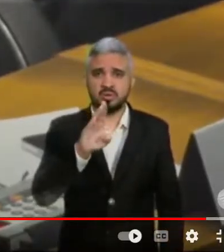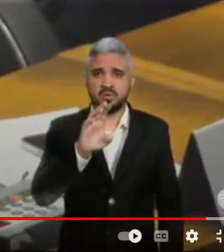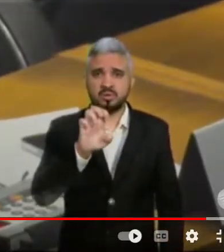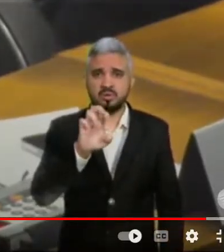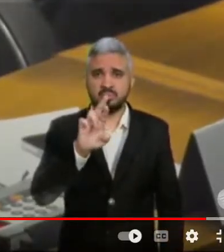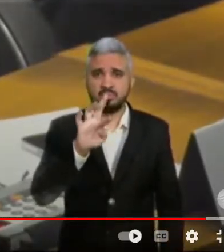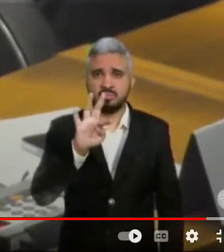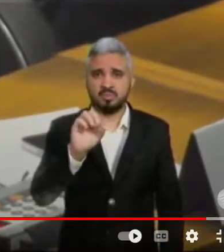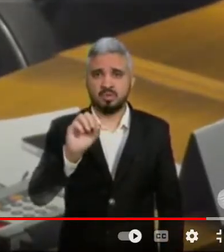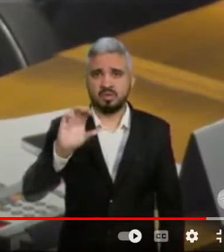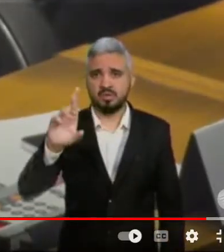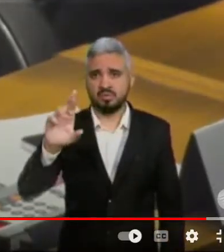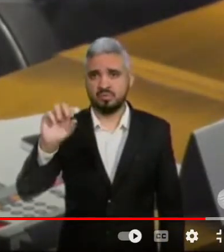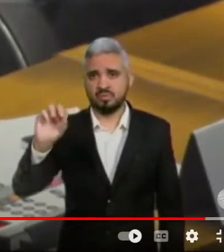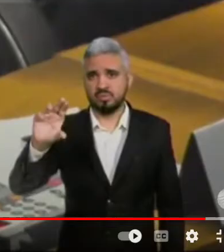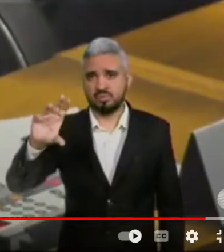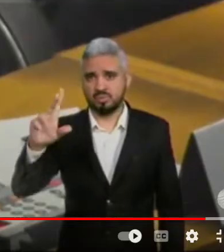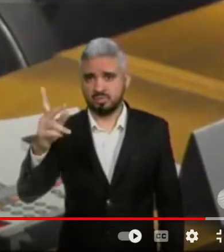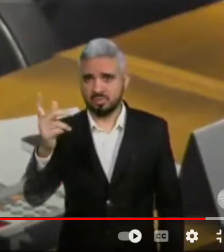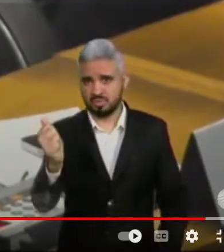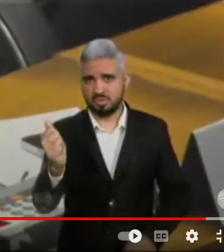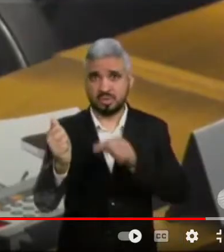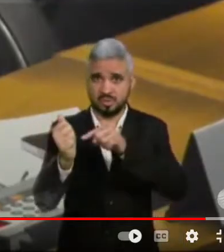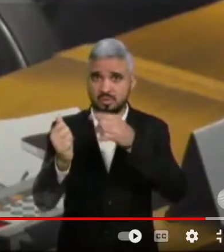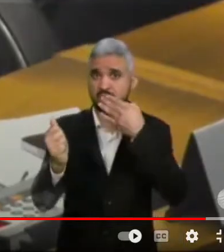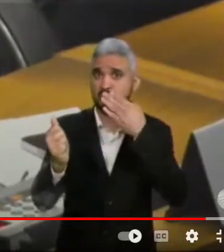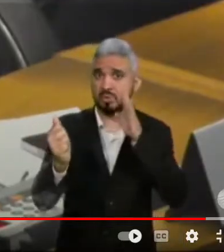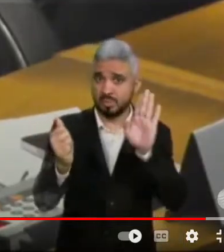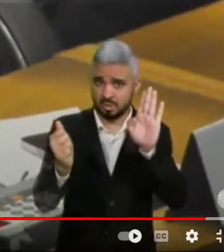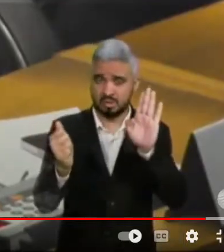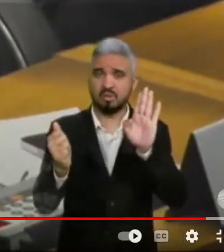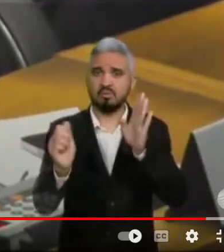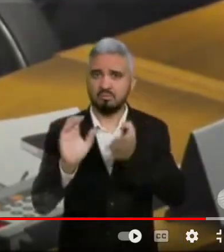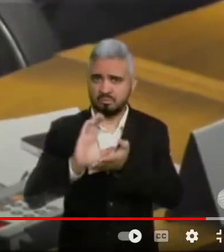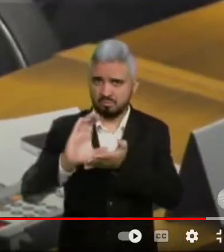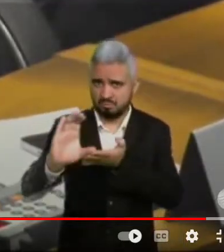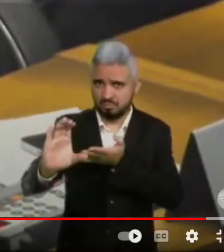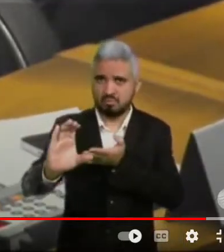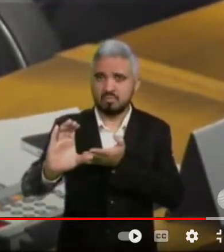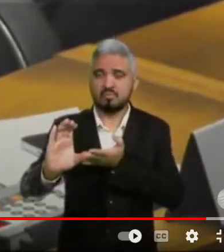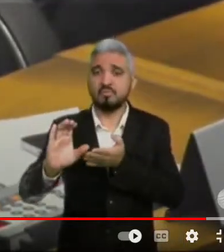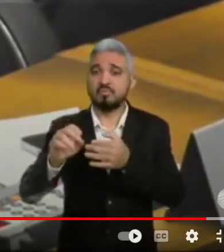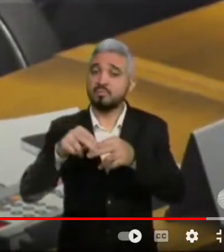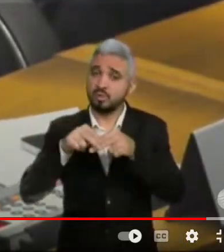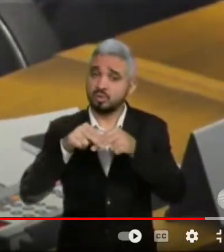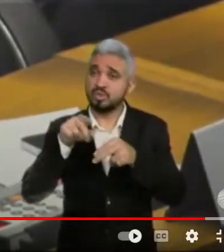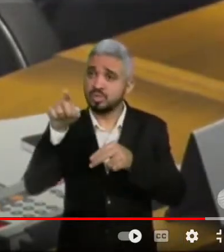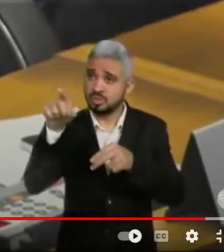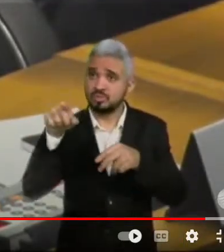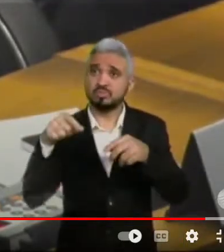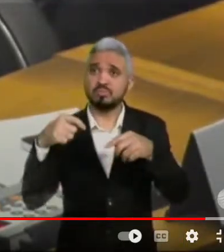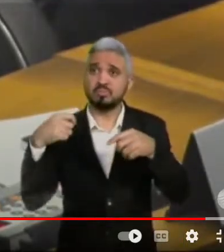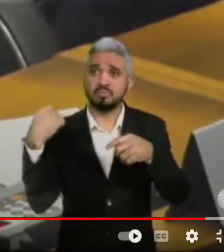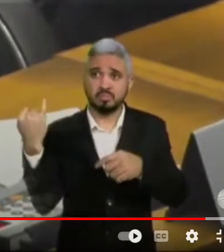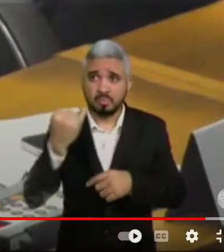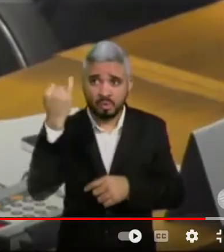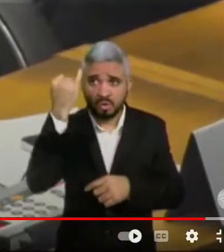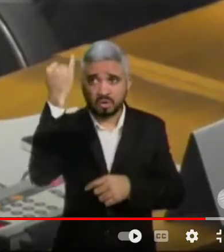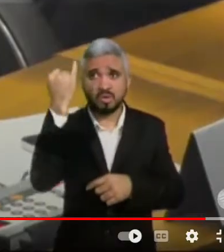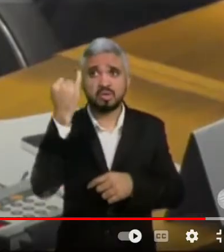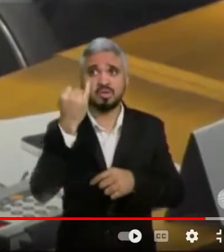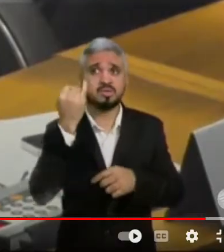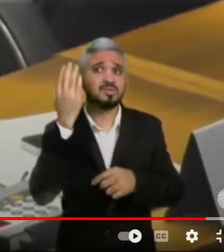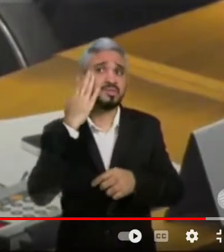Então, deputado Fred, seria bom dar uma vasculhada, buscar esse